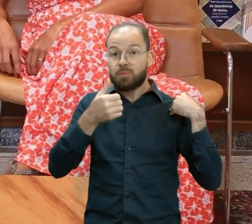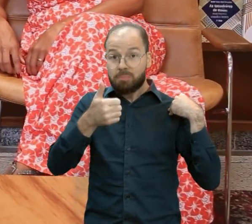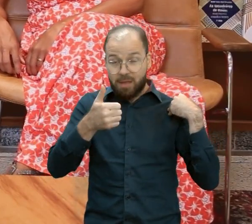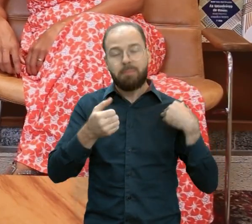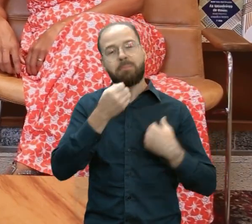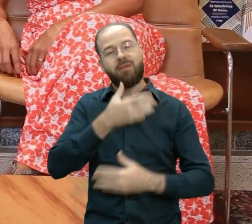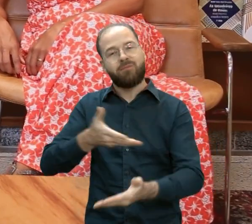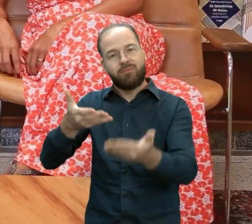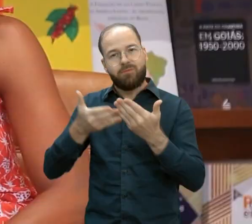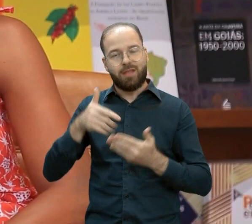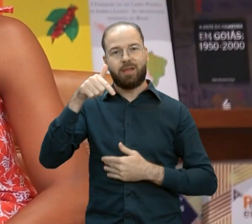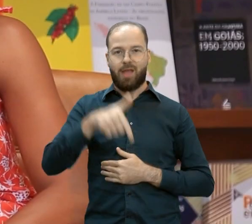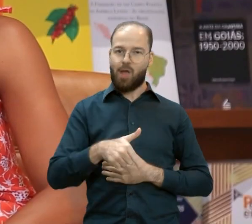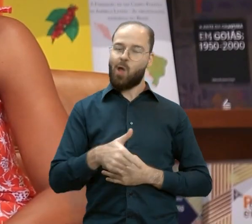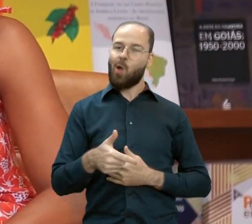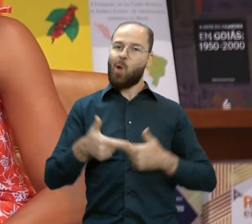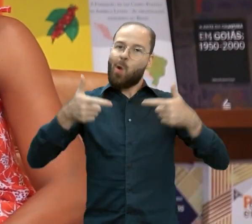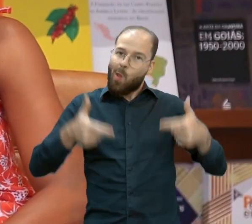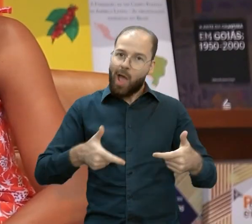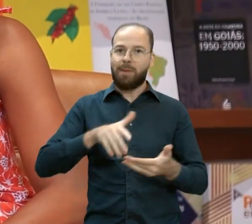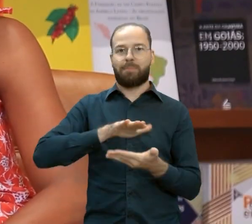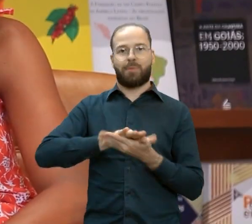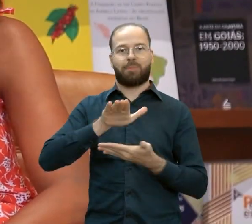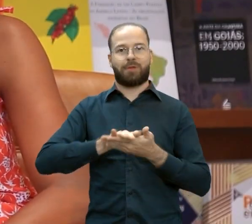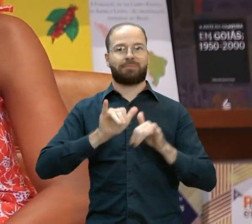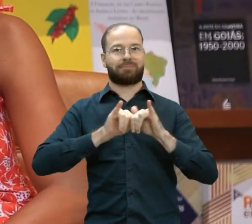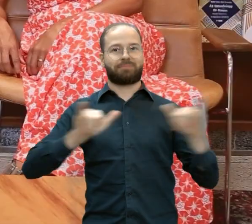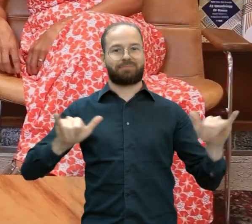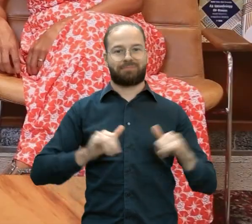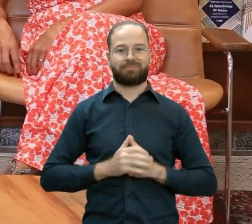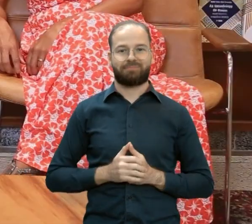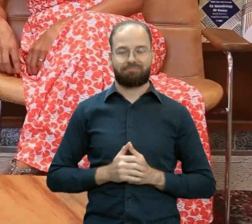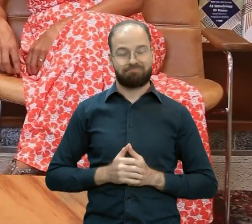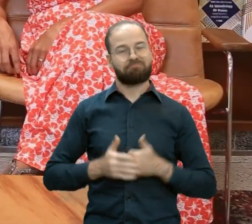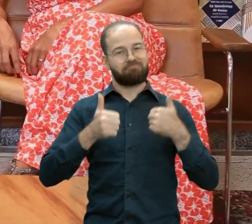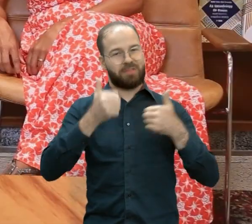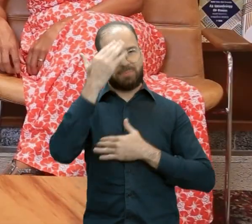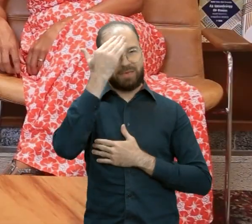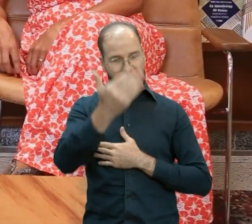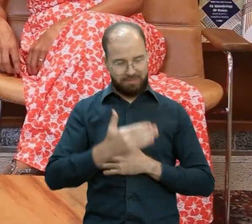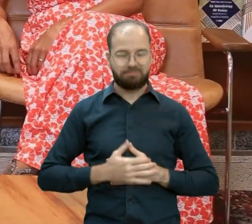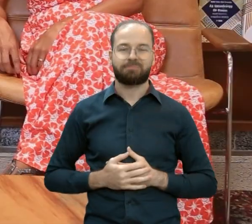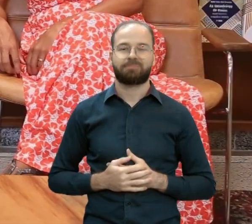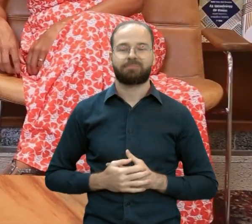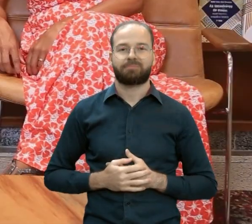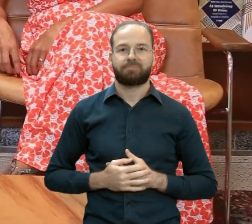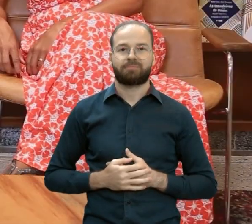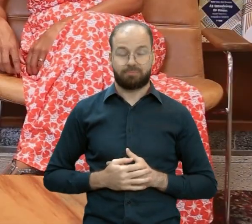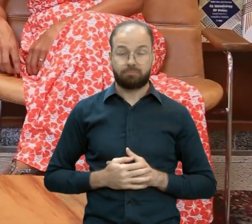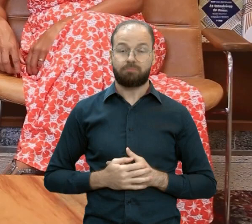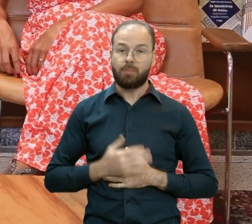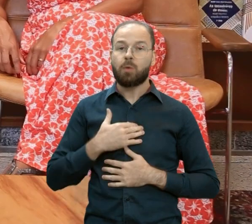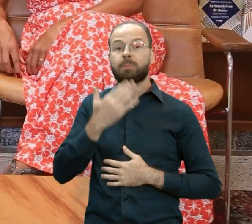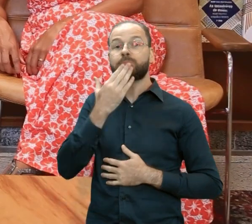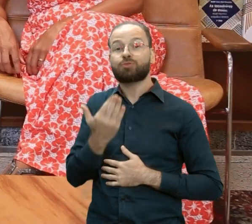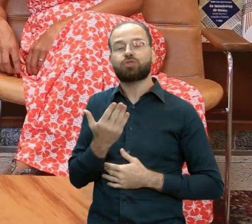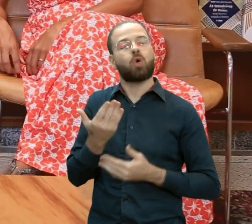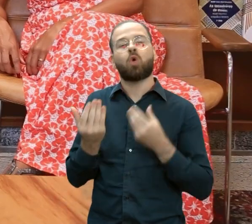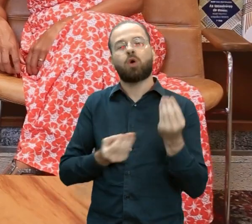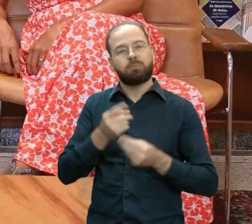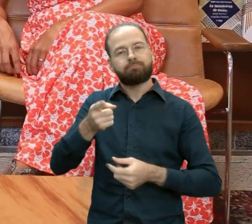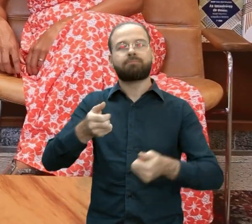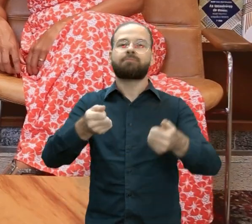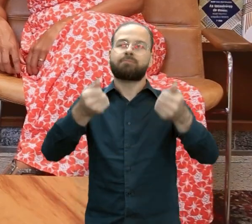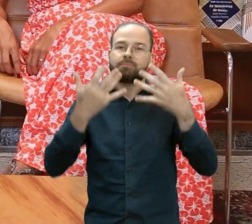quadro Publicações. Tudo bem, obrigada. Para começar, eu quero que você nos conte quem é o